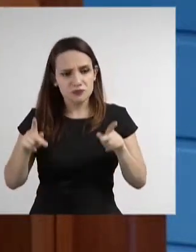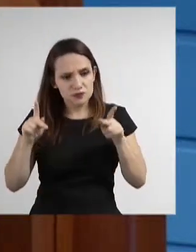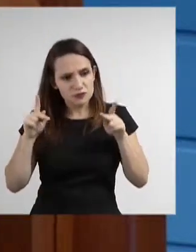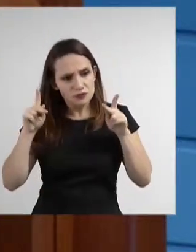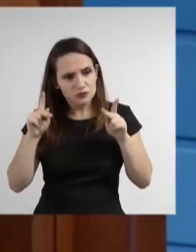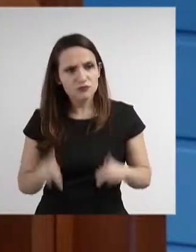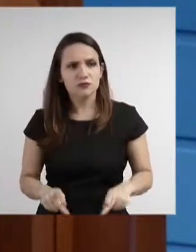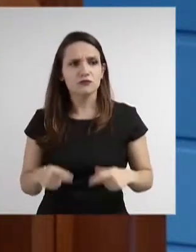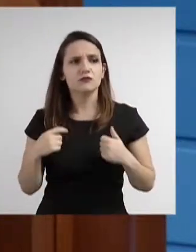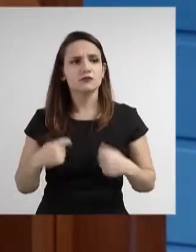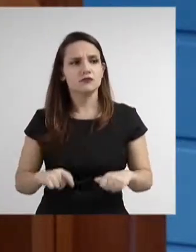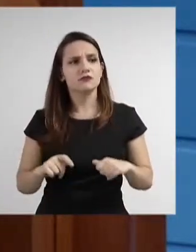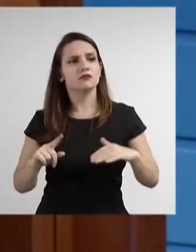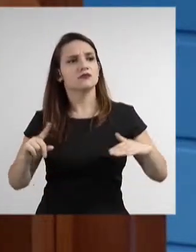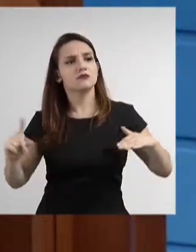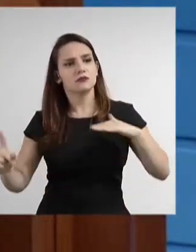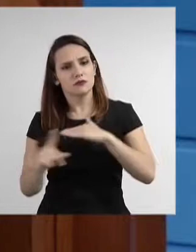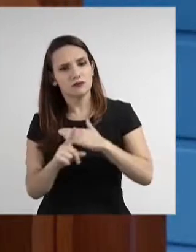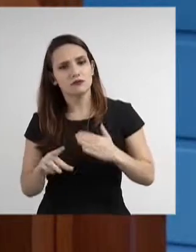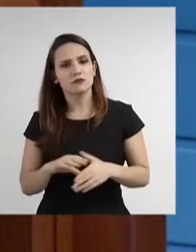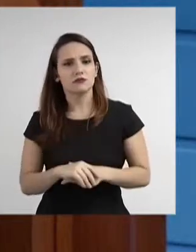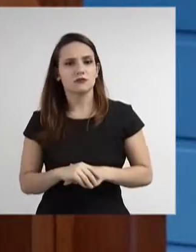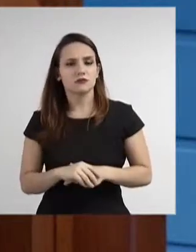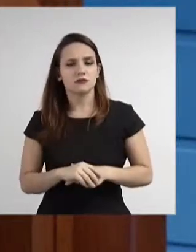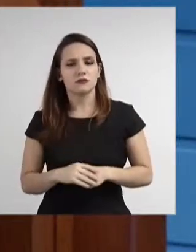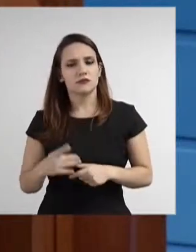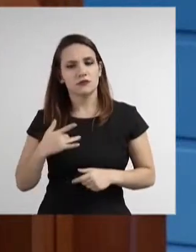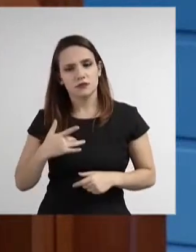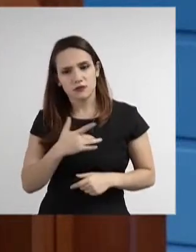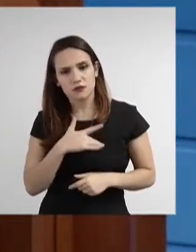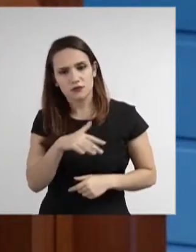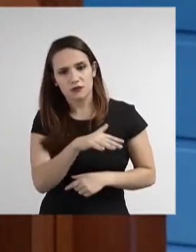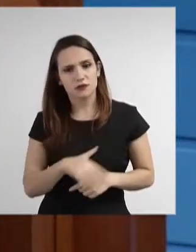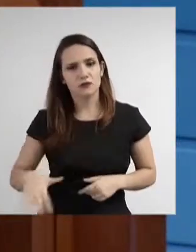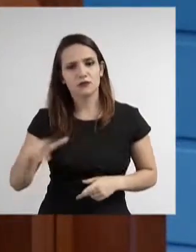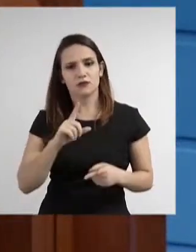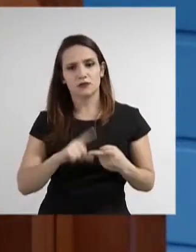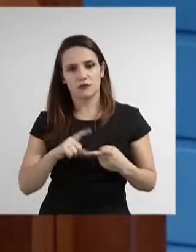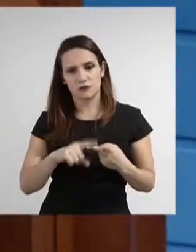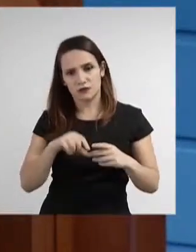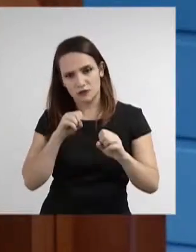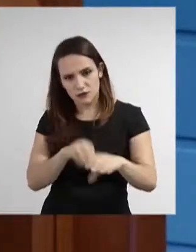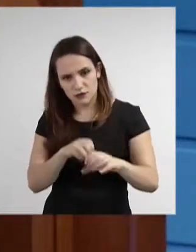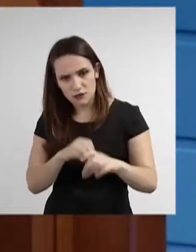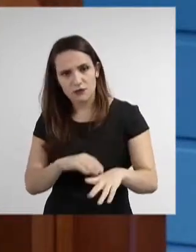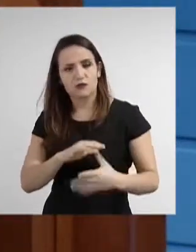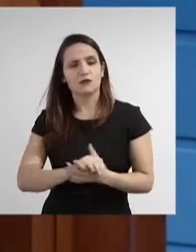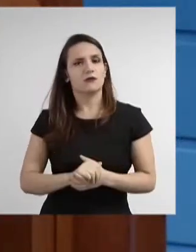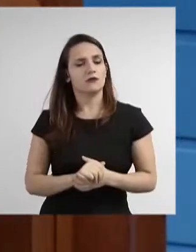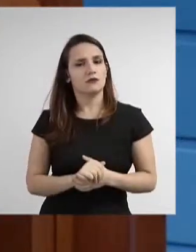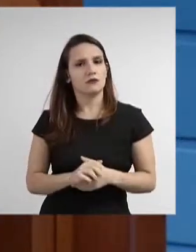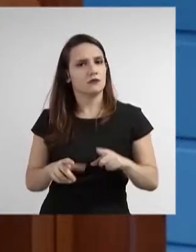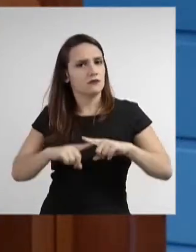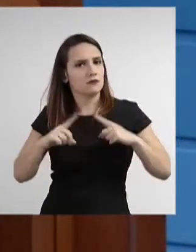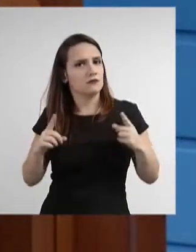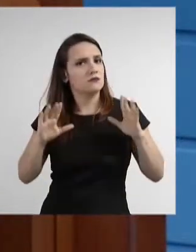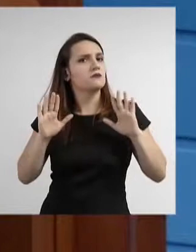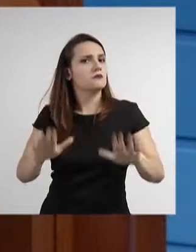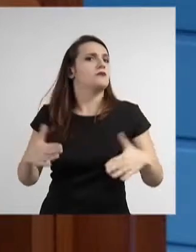área social, na saúde, na educação. E aí, como que